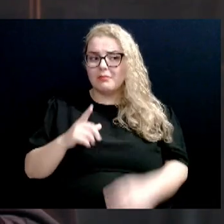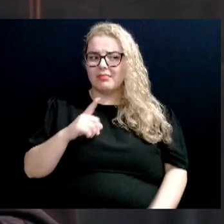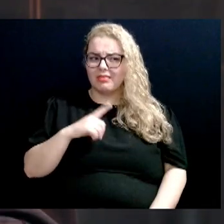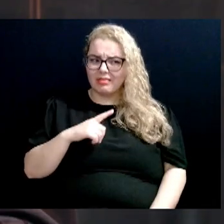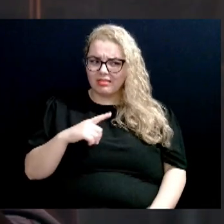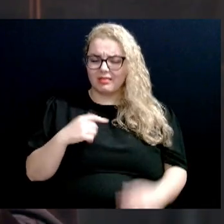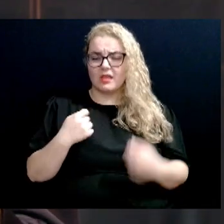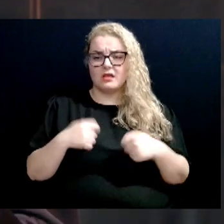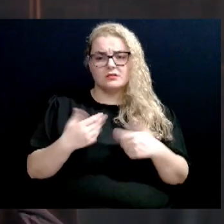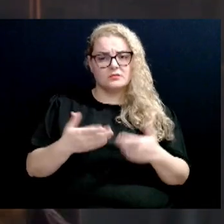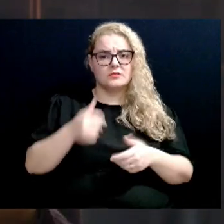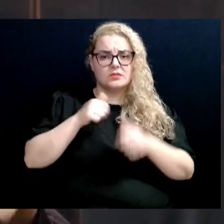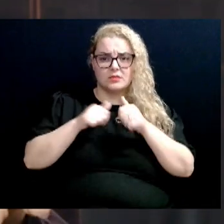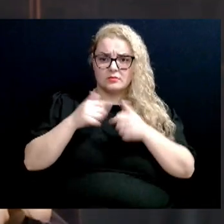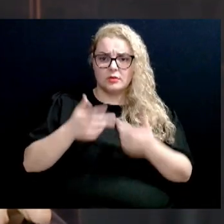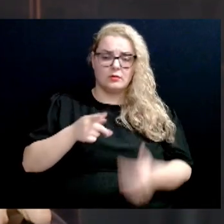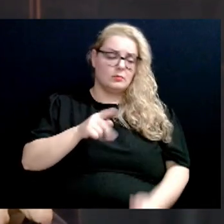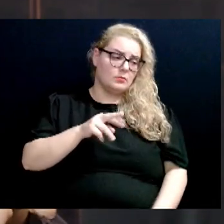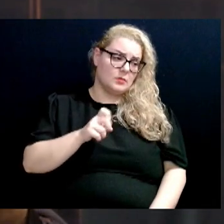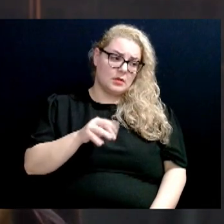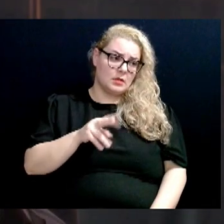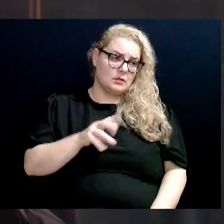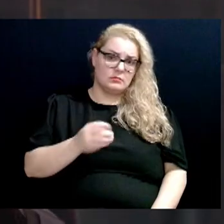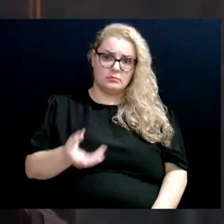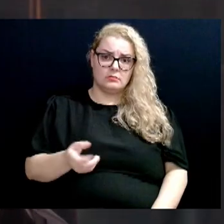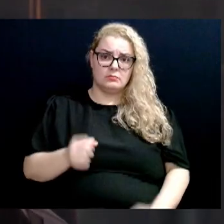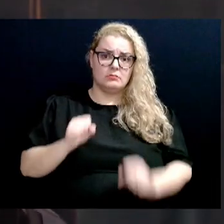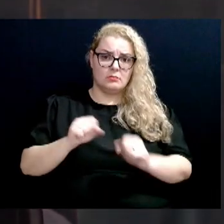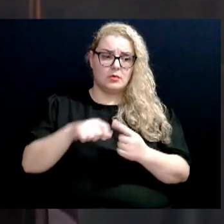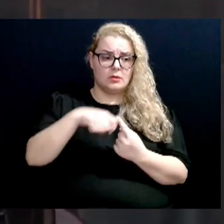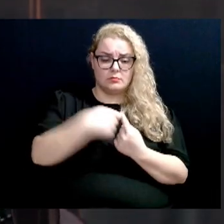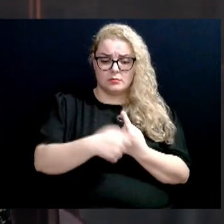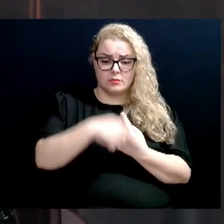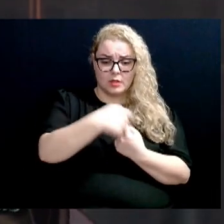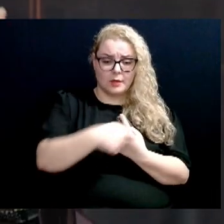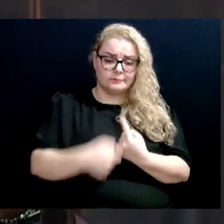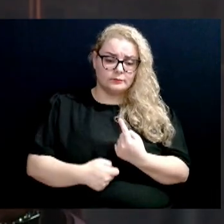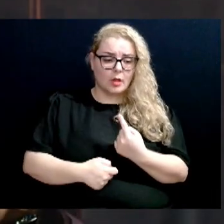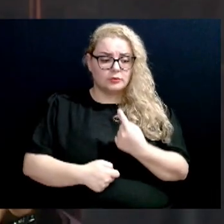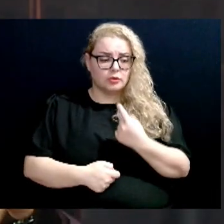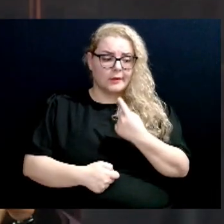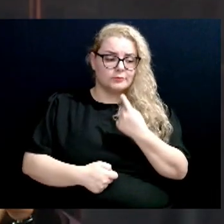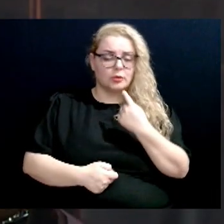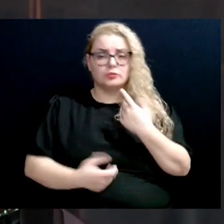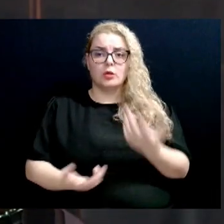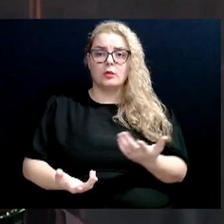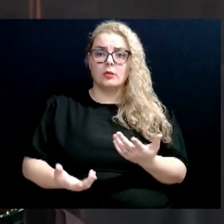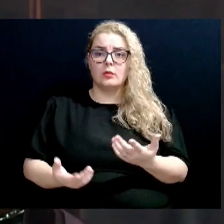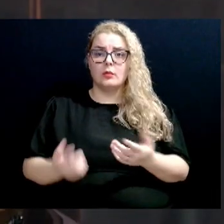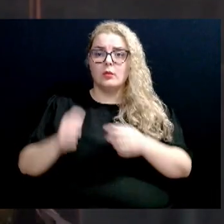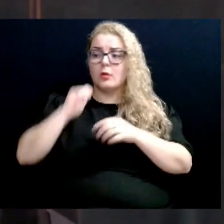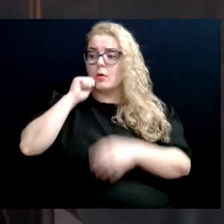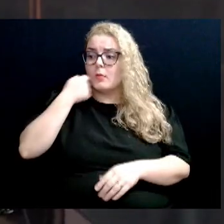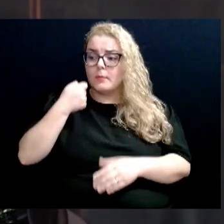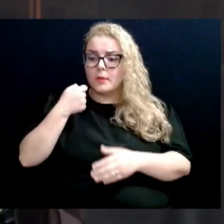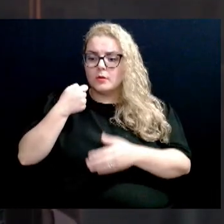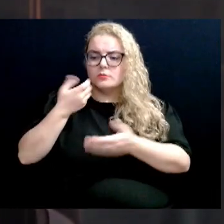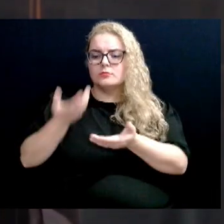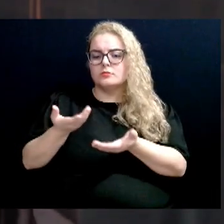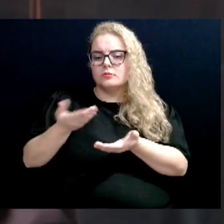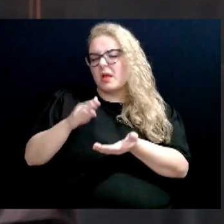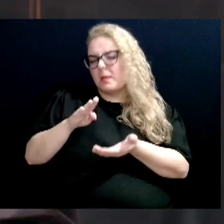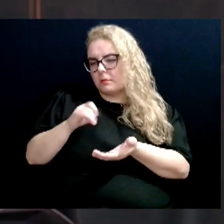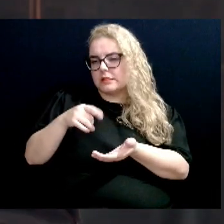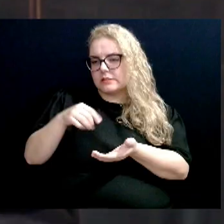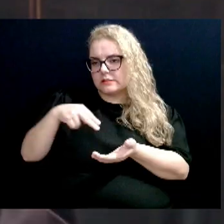um pré-treino pode ser uma banana, olha aí. Pode ser um pãozinho ali, uma bisnaguinha com um doce de leite. Então eu falo que muito mais do